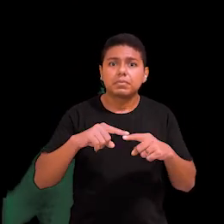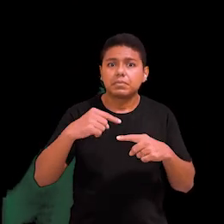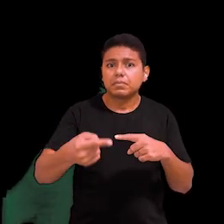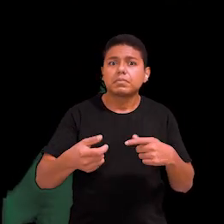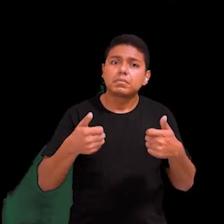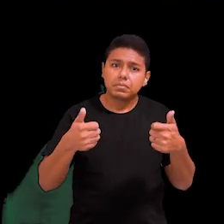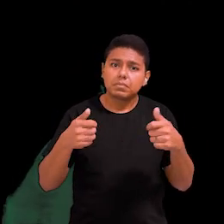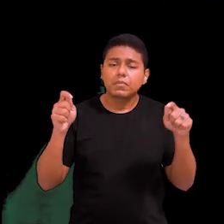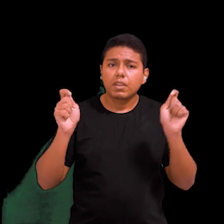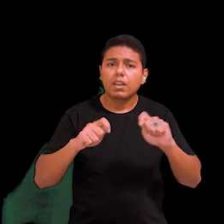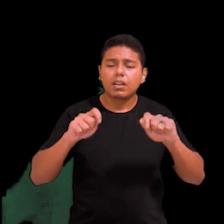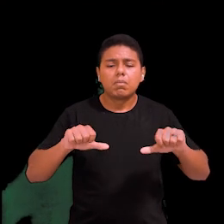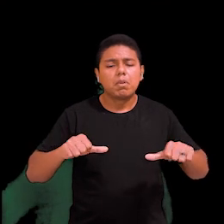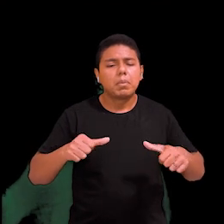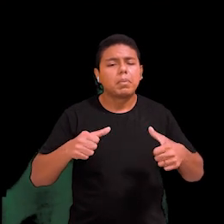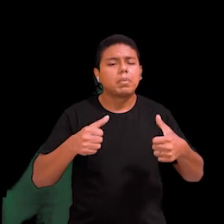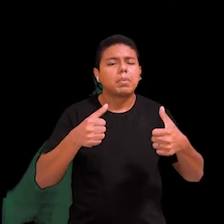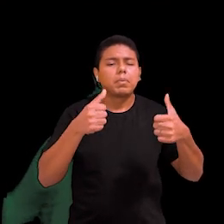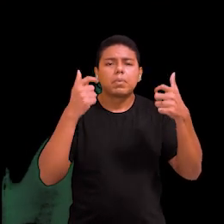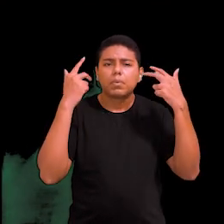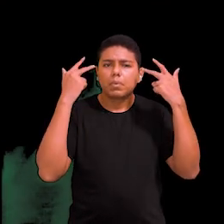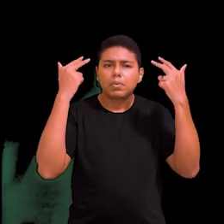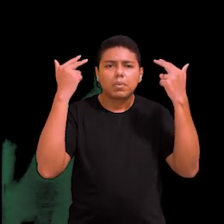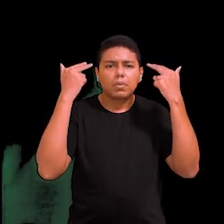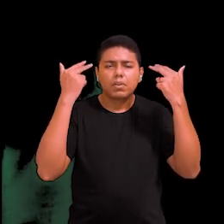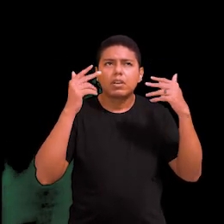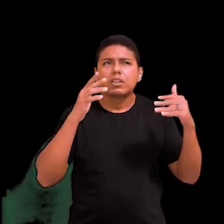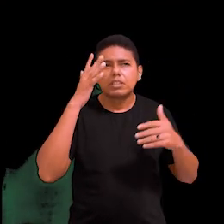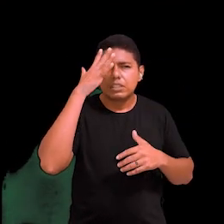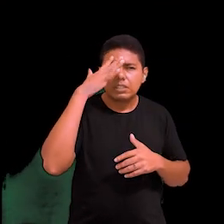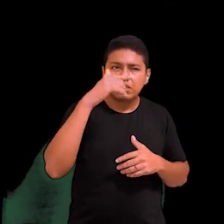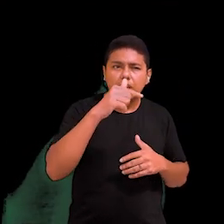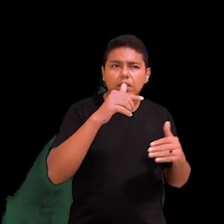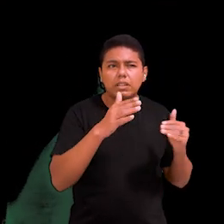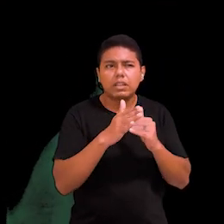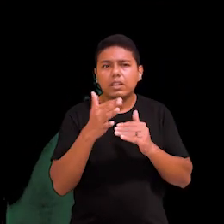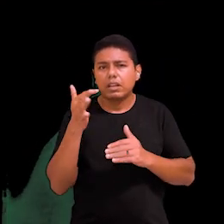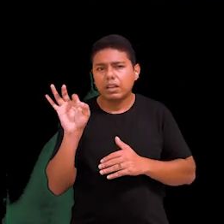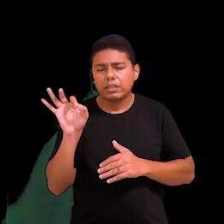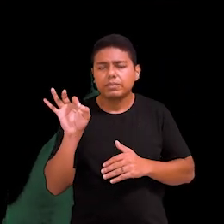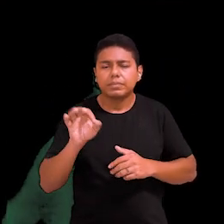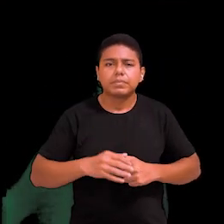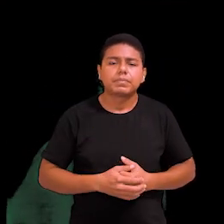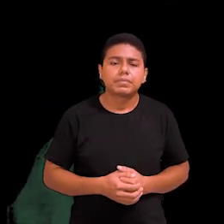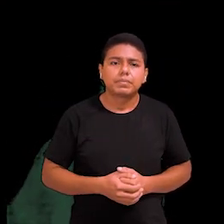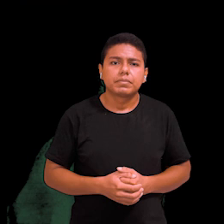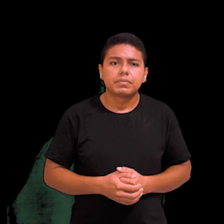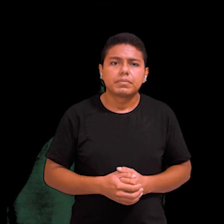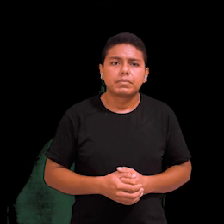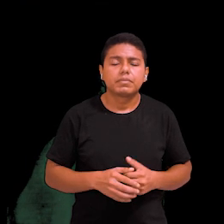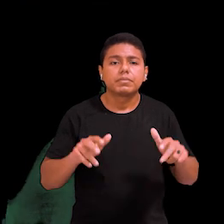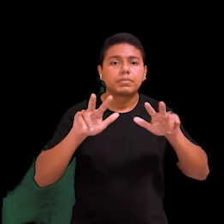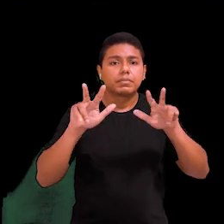Geralmente tem um bom prognóstico e tem uma remissão espontânea que ocorre de 7 a 10 dias, ou